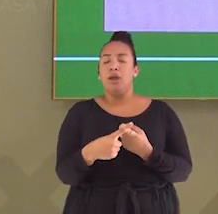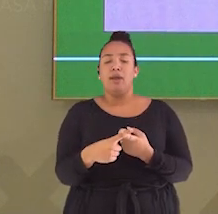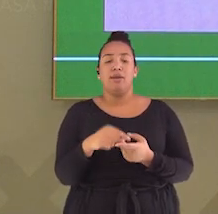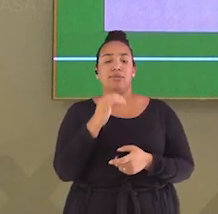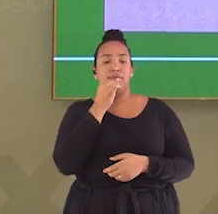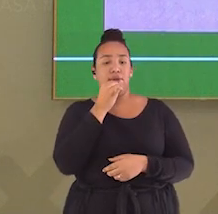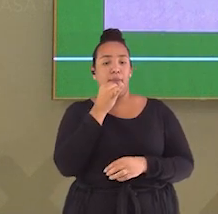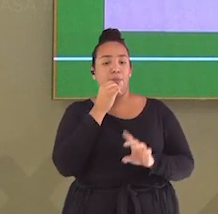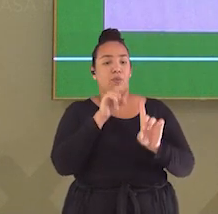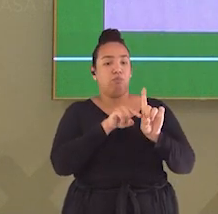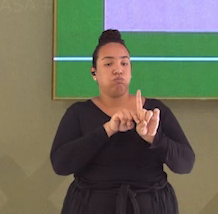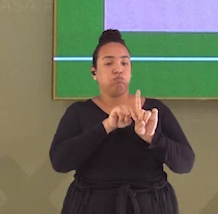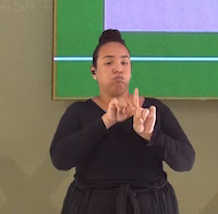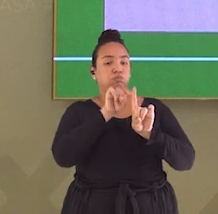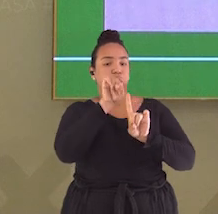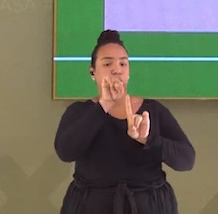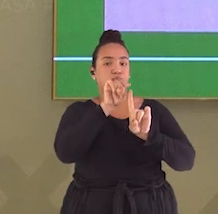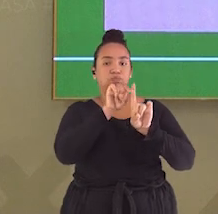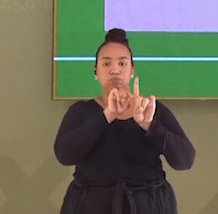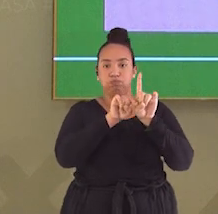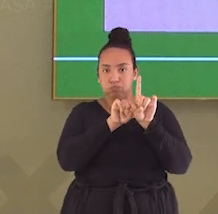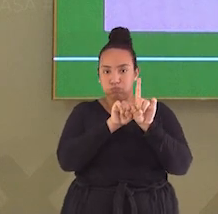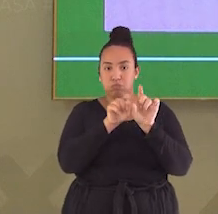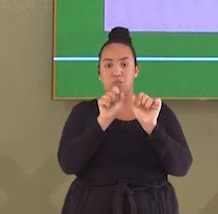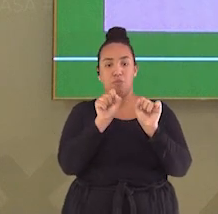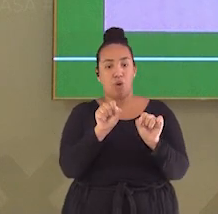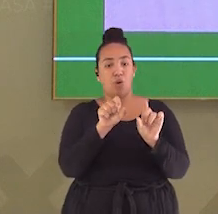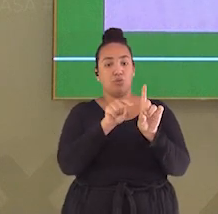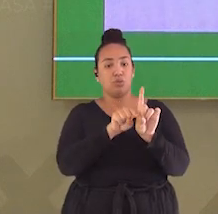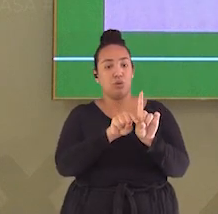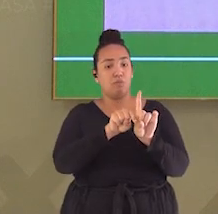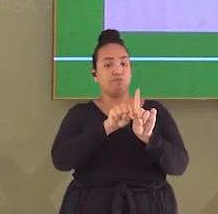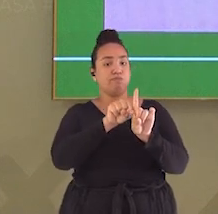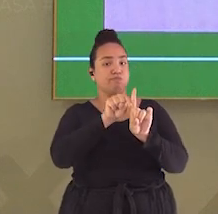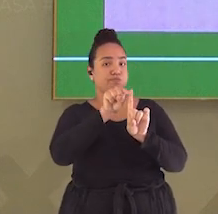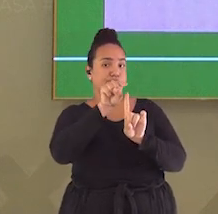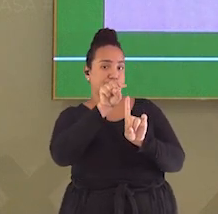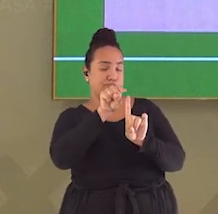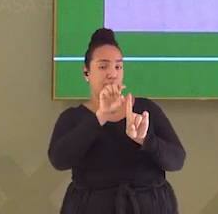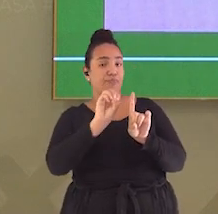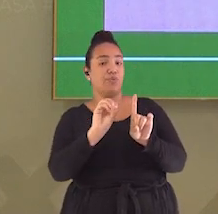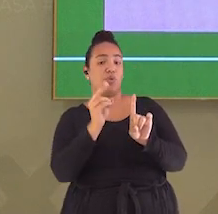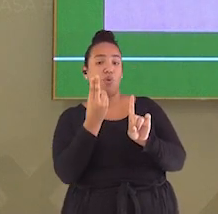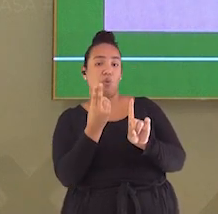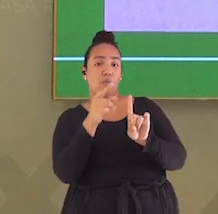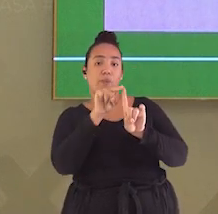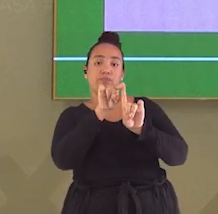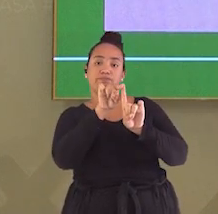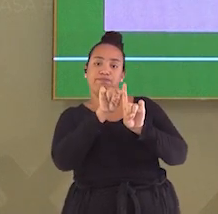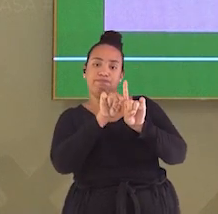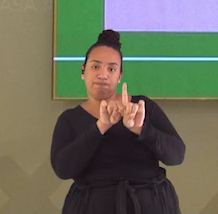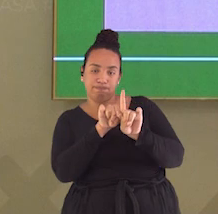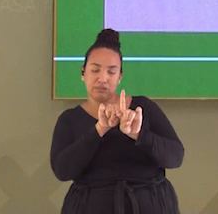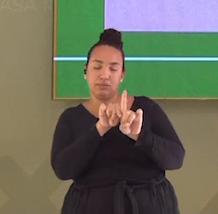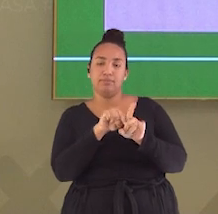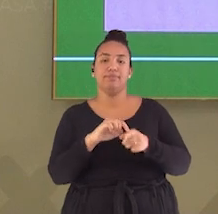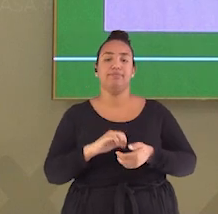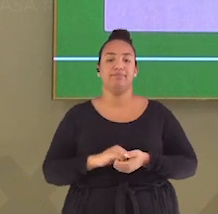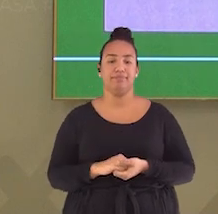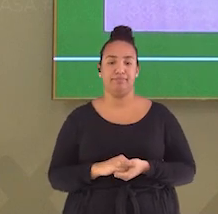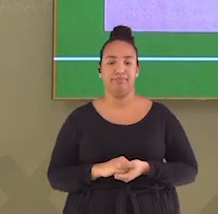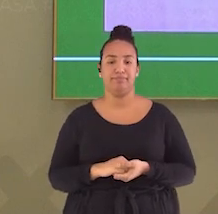ocorrem por conta da alteração de sua temperatura, seja pelo resfriamento